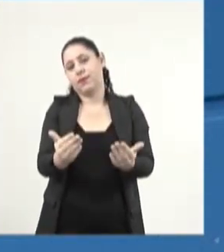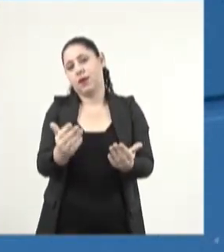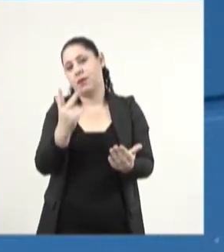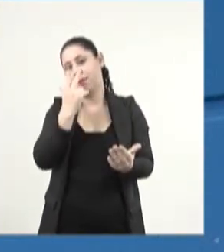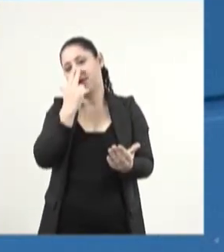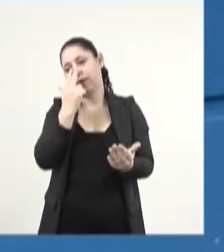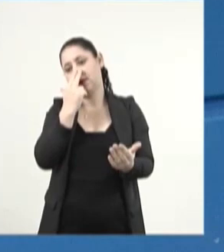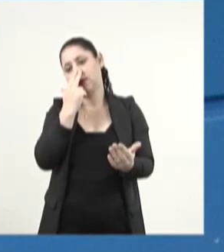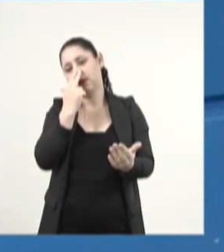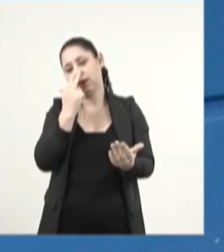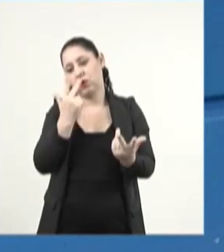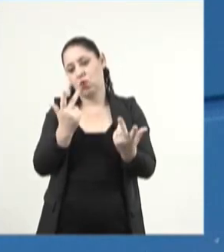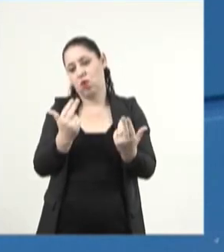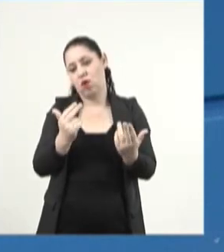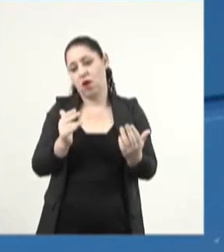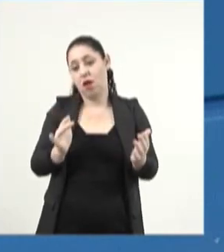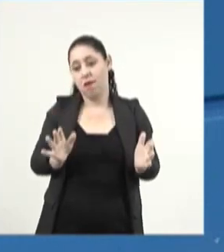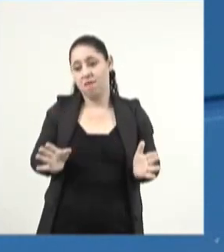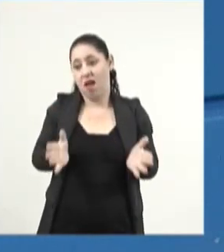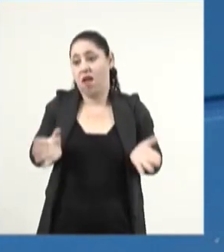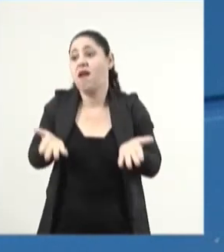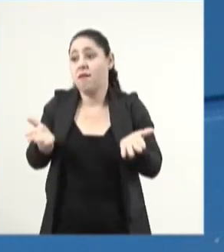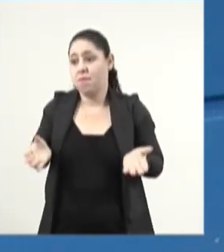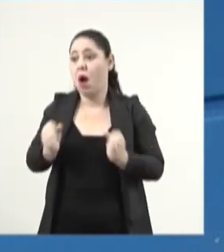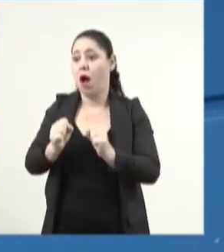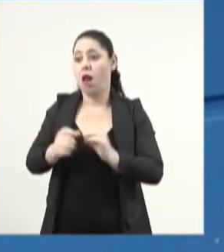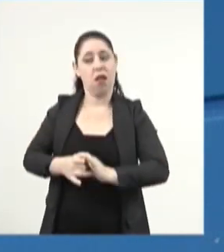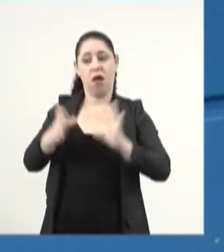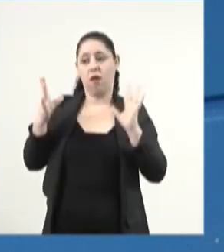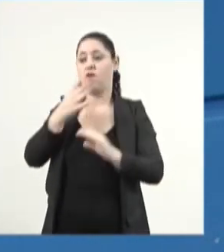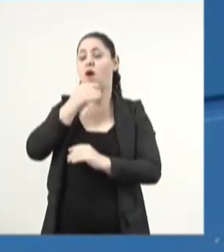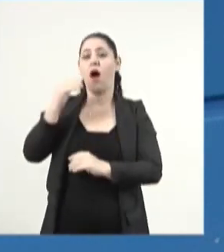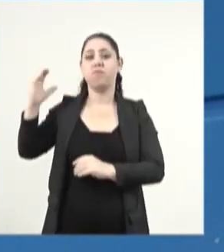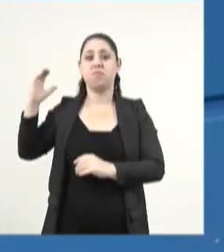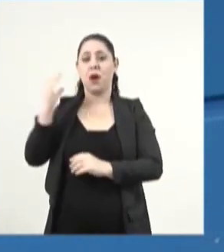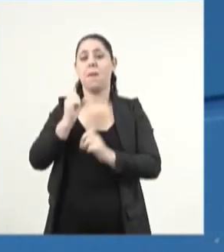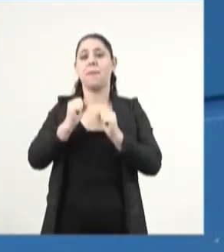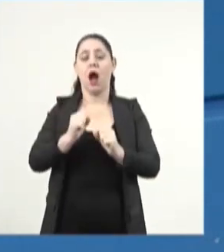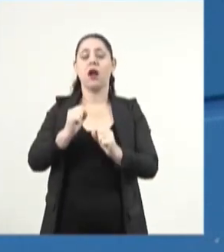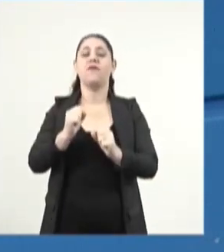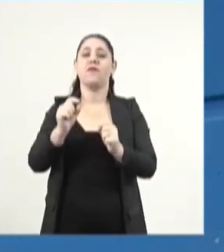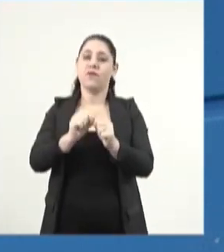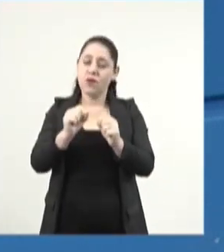um incentivo para que homens covardes continuem